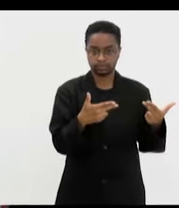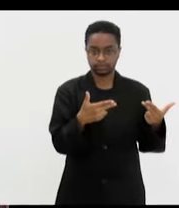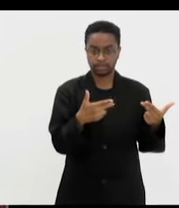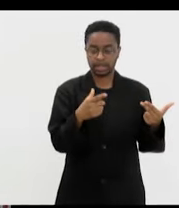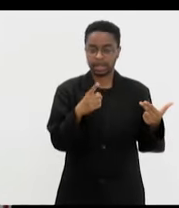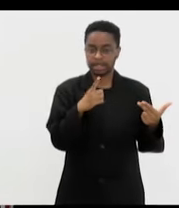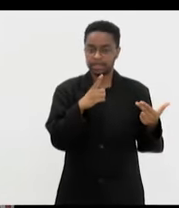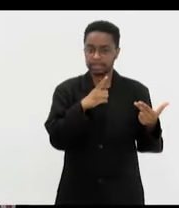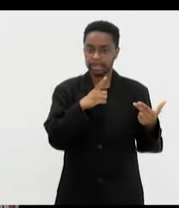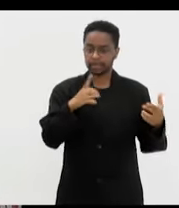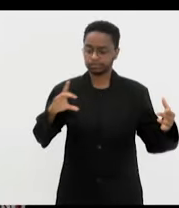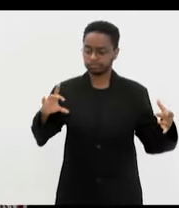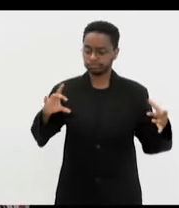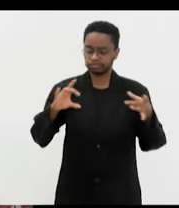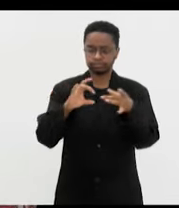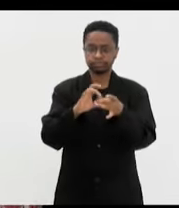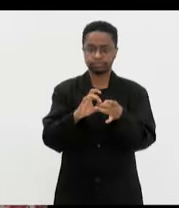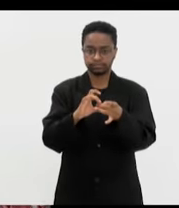existe uma ligação.